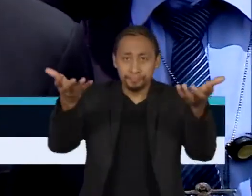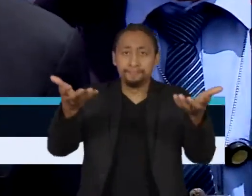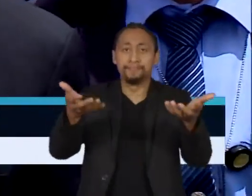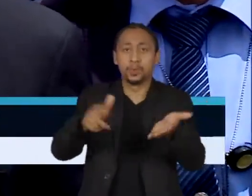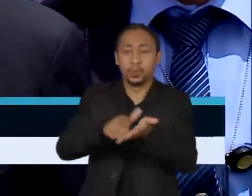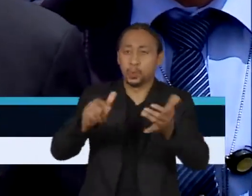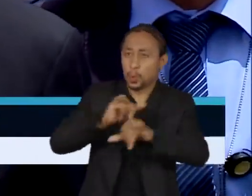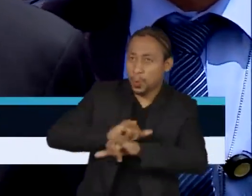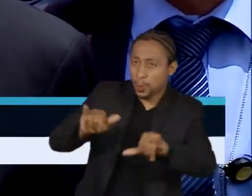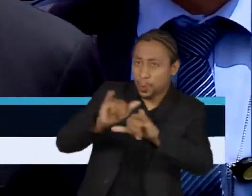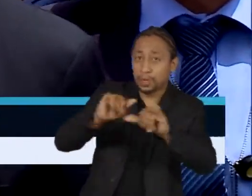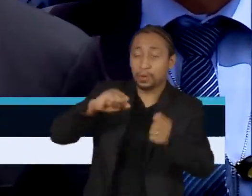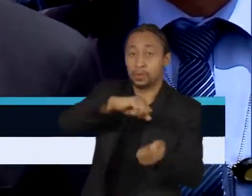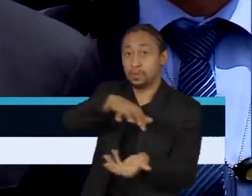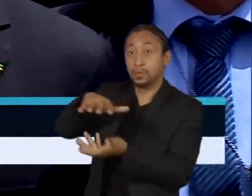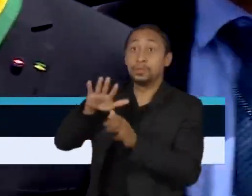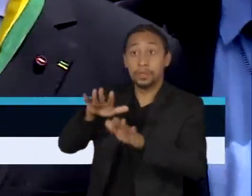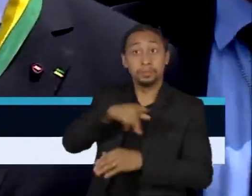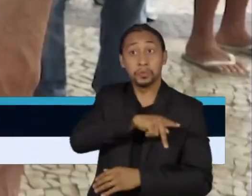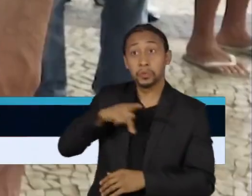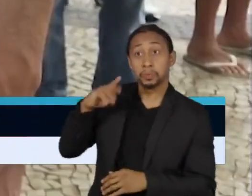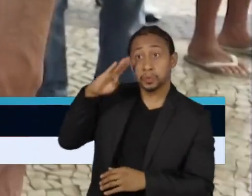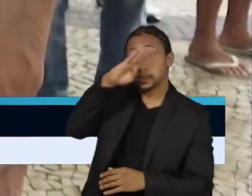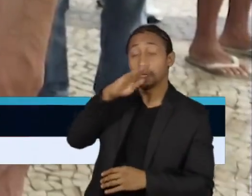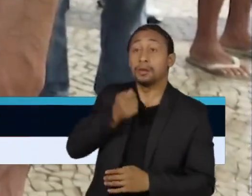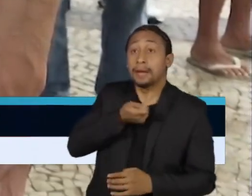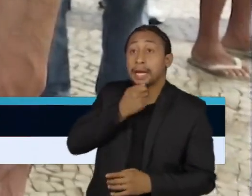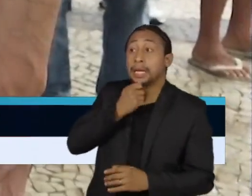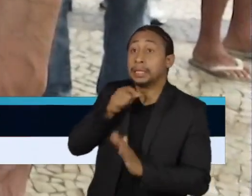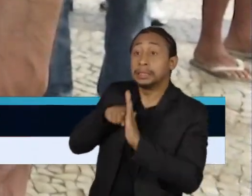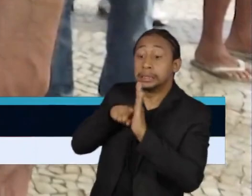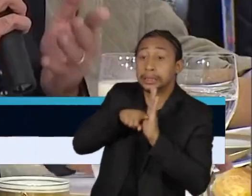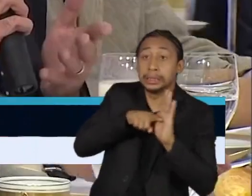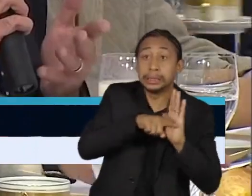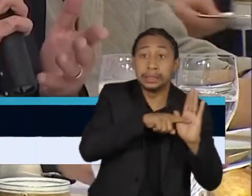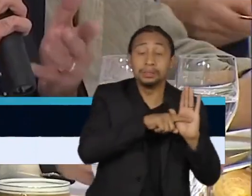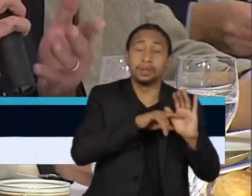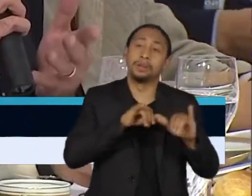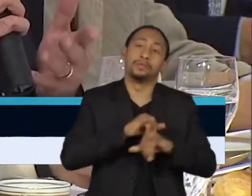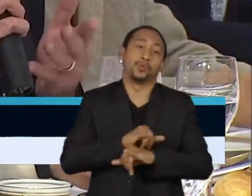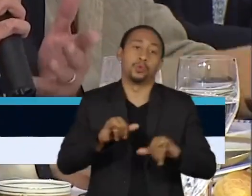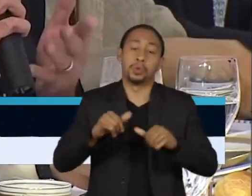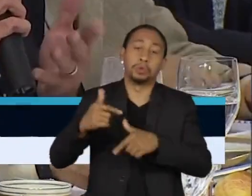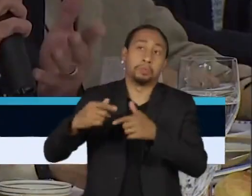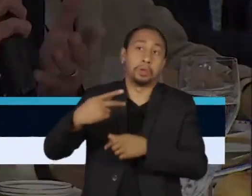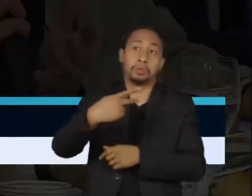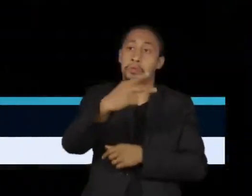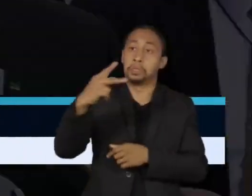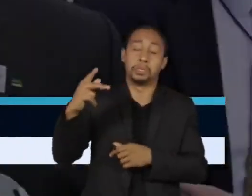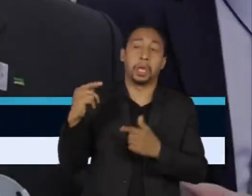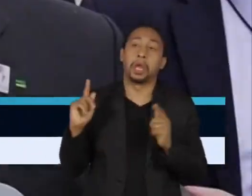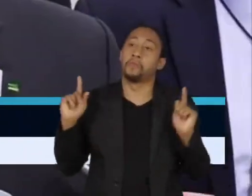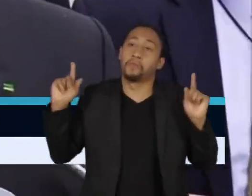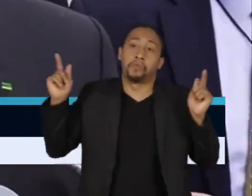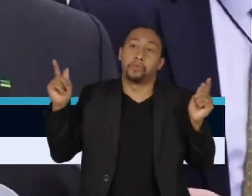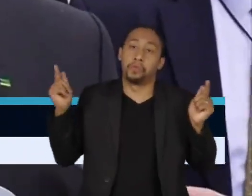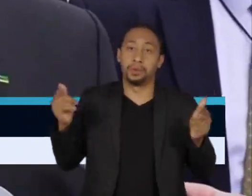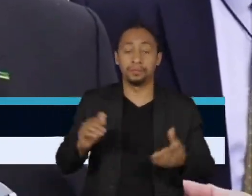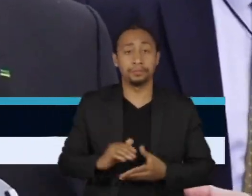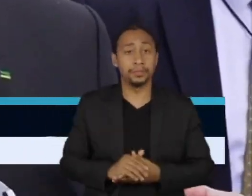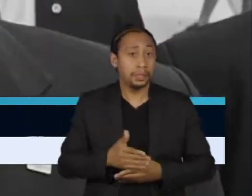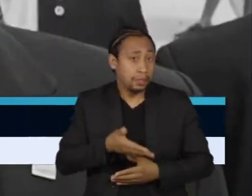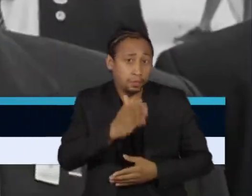presidente Bolsonaro, ainda na fase de investigação, classificou o trabalho deles como uma aventura. Foram com